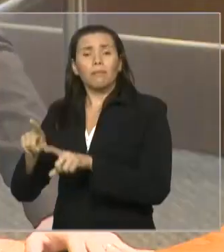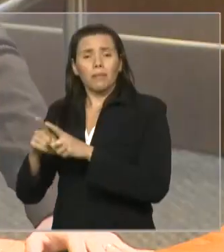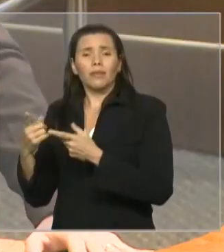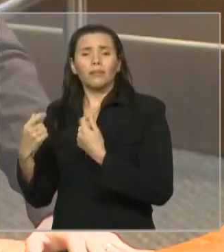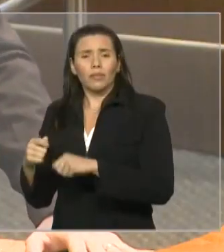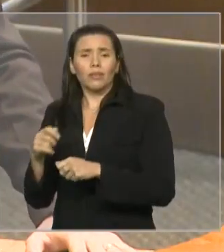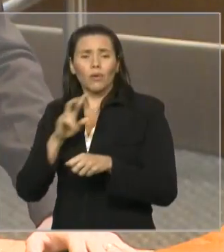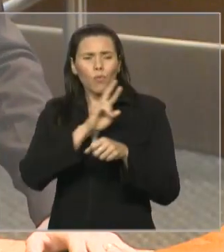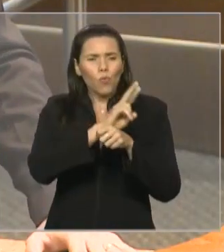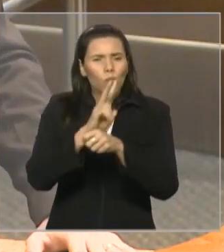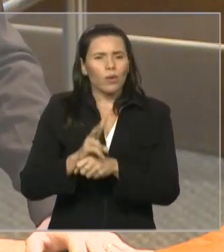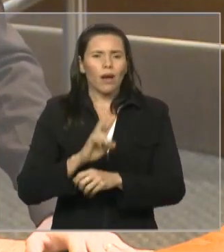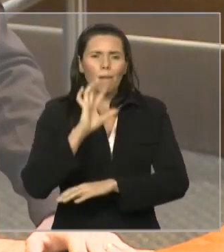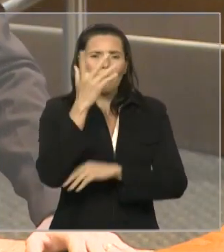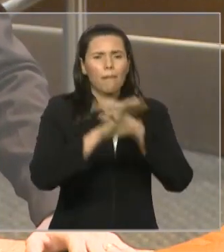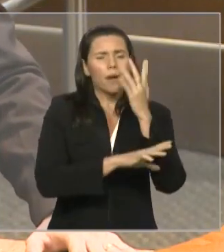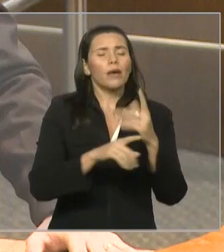concluí.